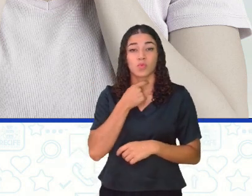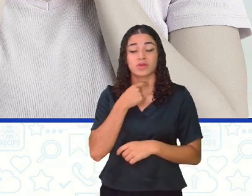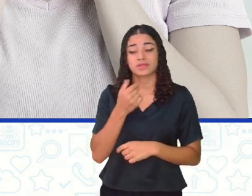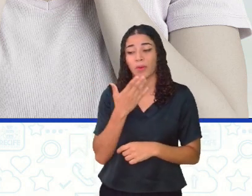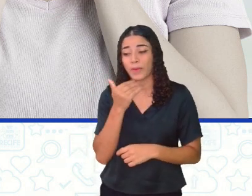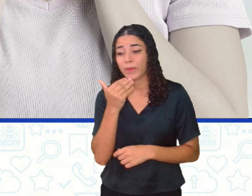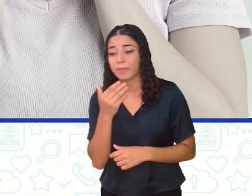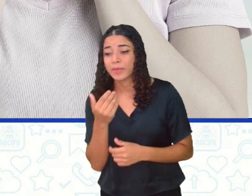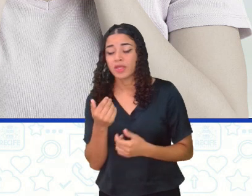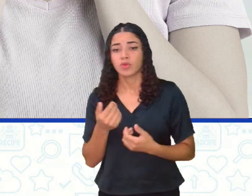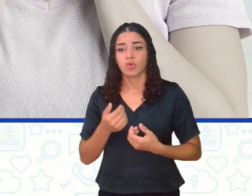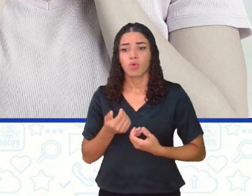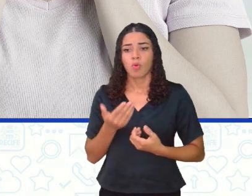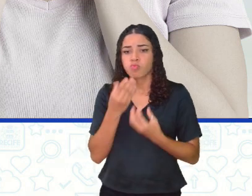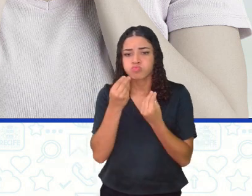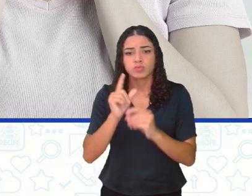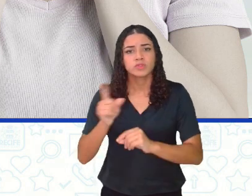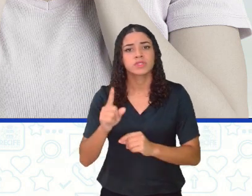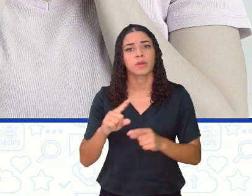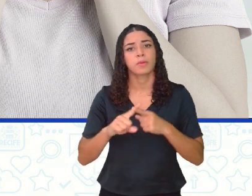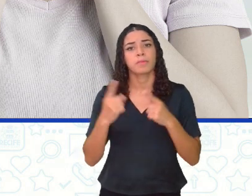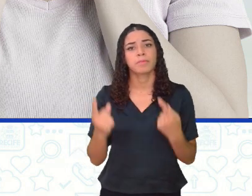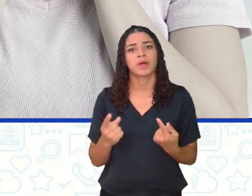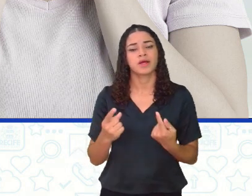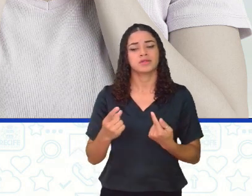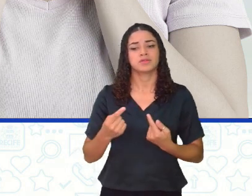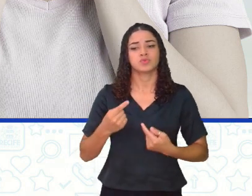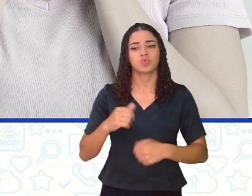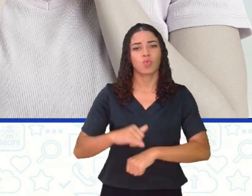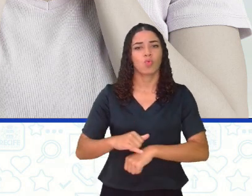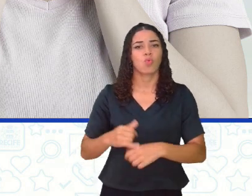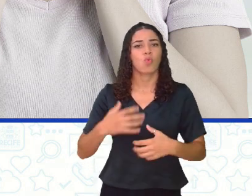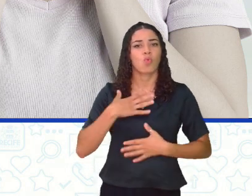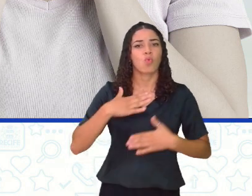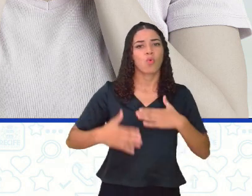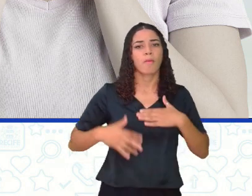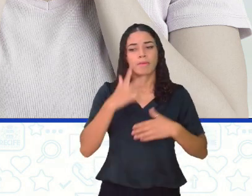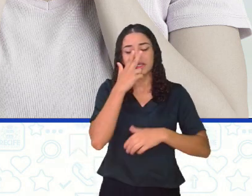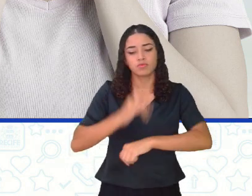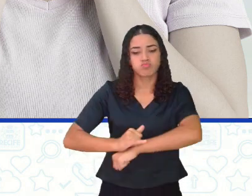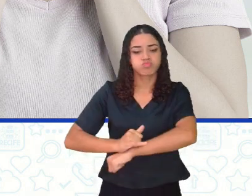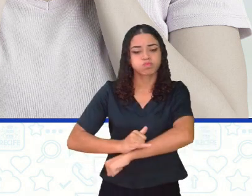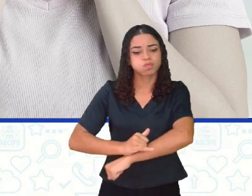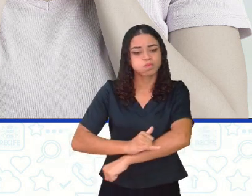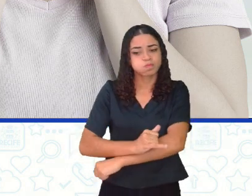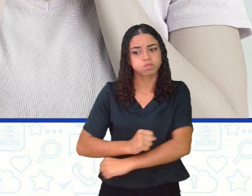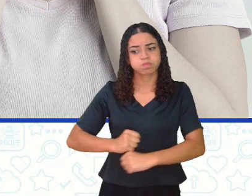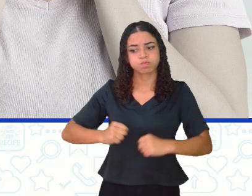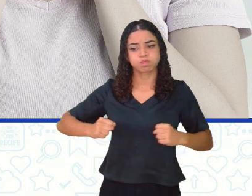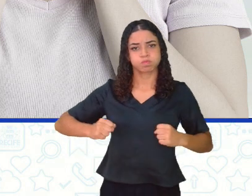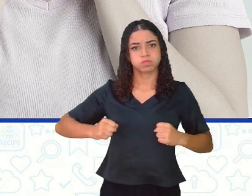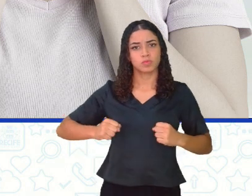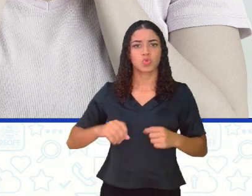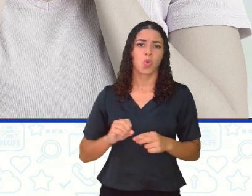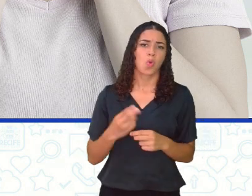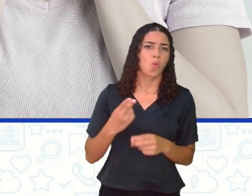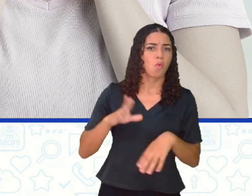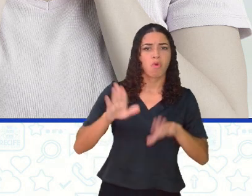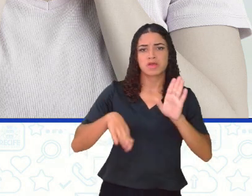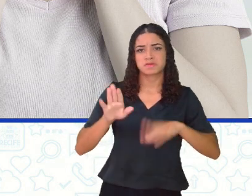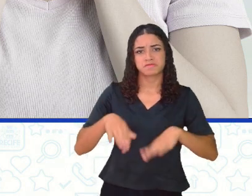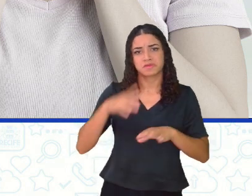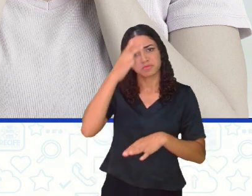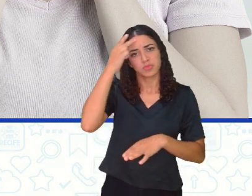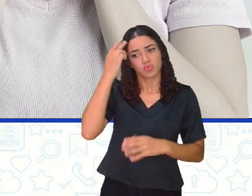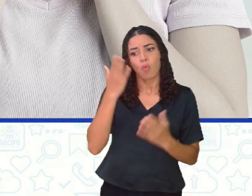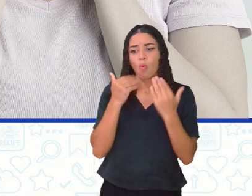alimentando disso tudo e o organismo está apresentando a questão aí de obesidade. Ou a pessoa está se alimentando bem e